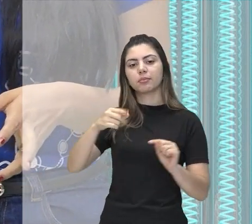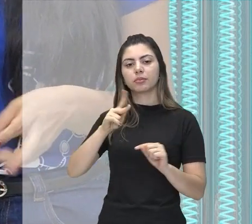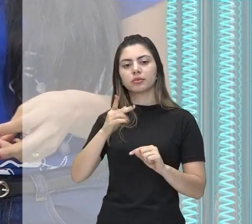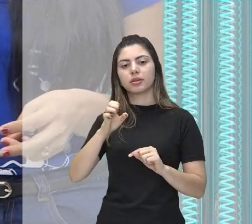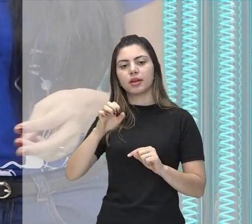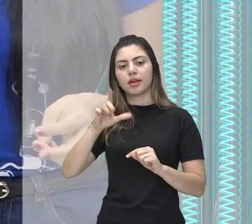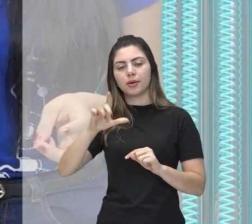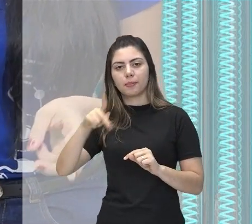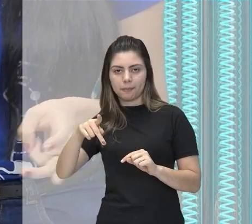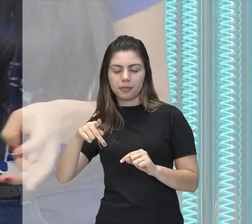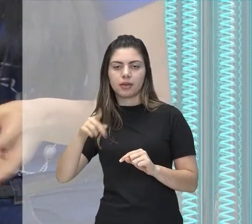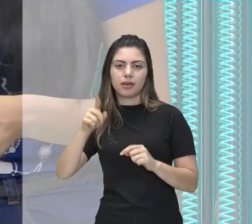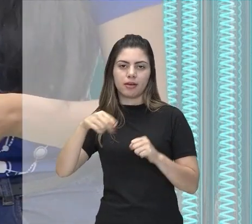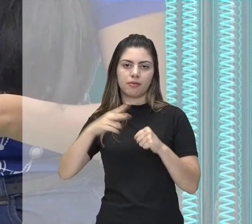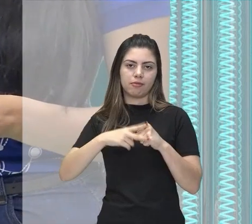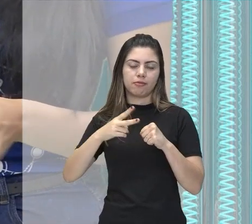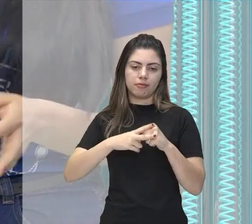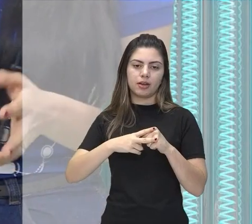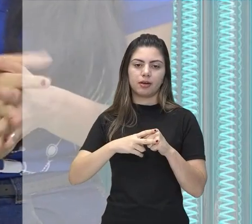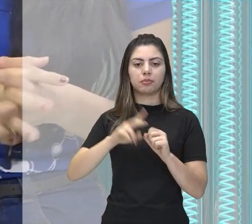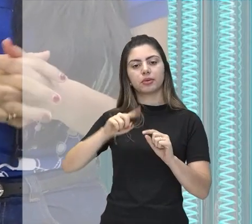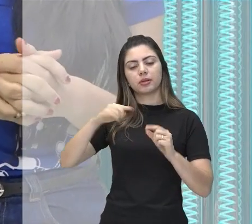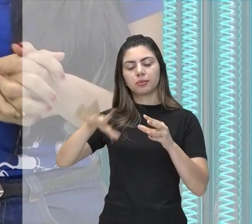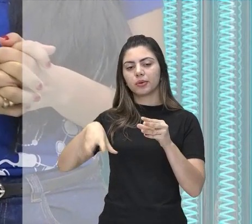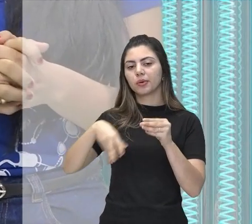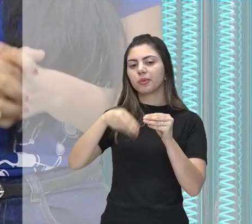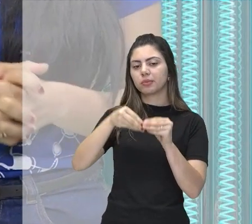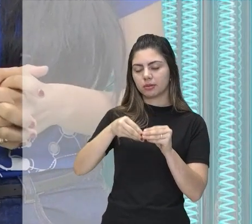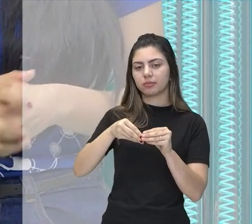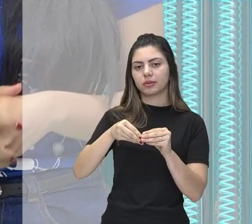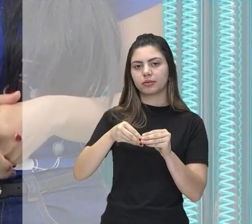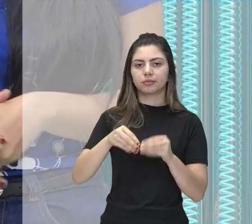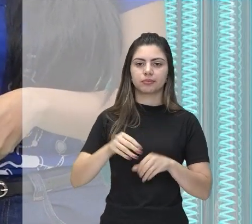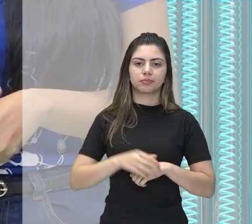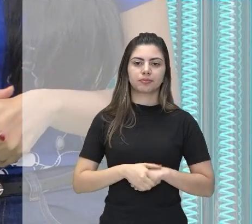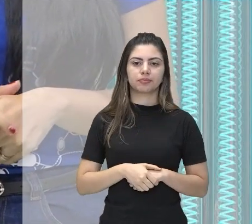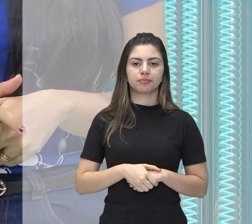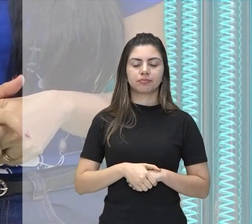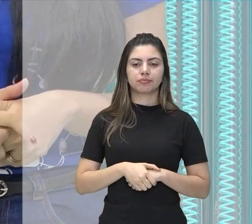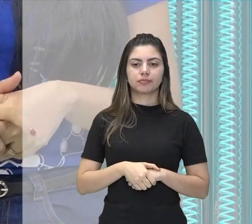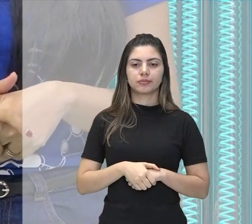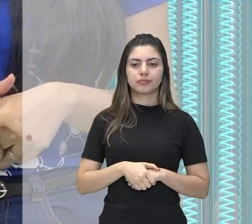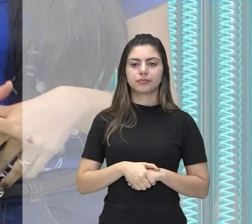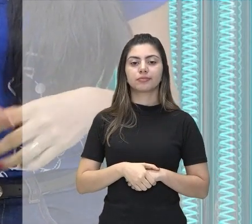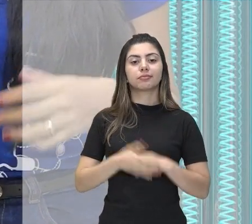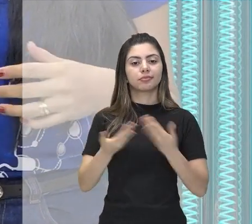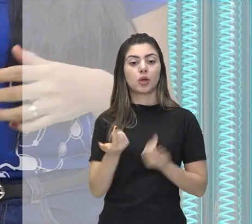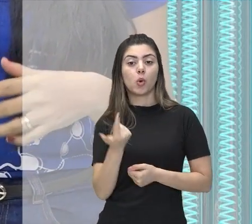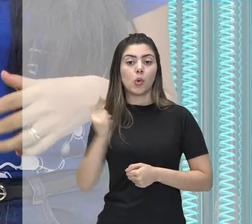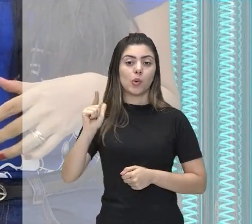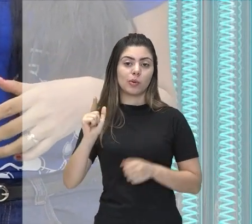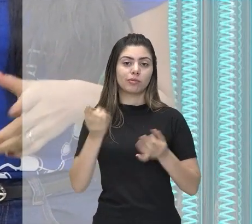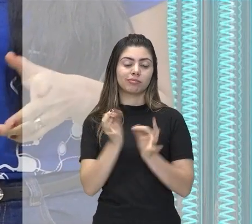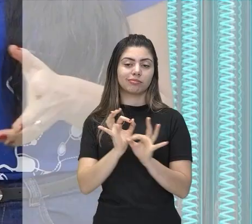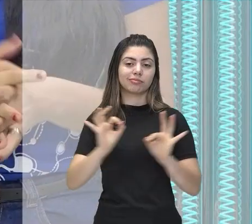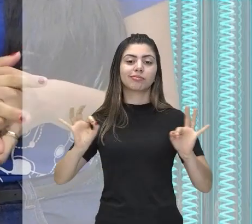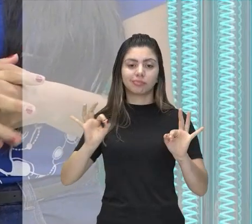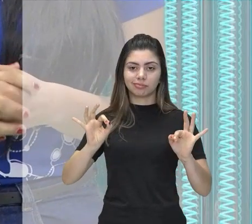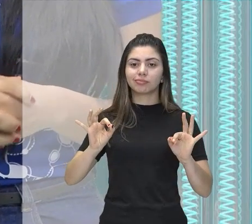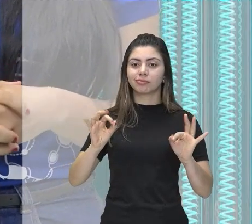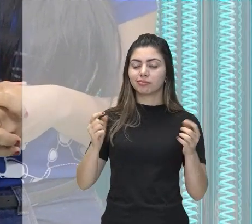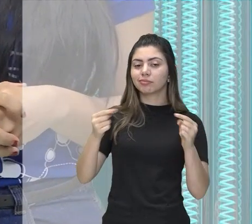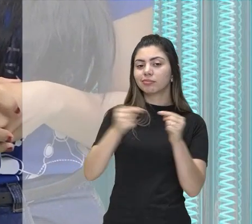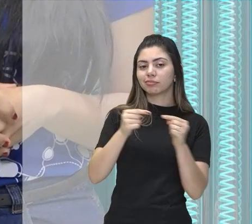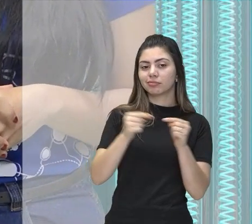complemento, né? Eles irão nos ajudar quando tiverem um tempo. Então, Mais uma frase seguindo essa estrutura